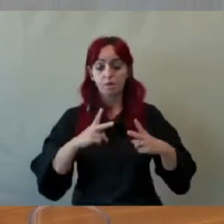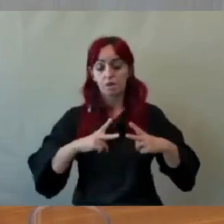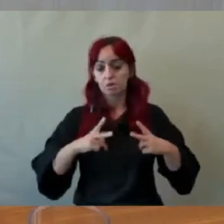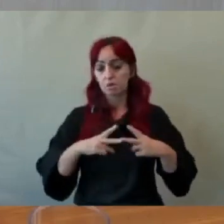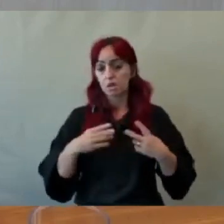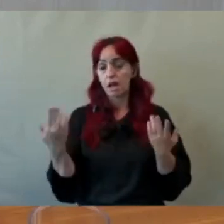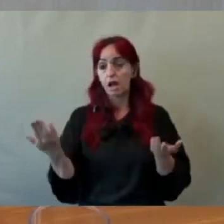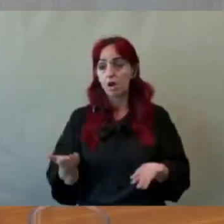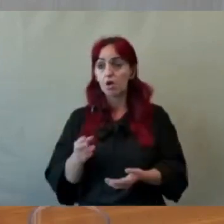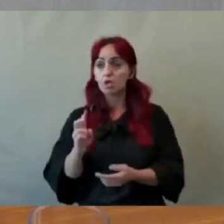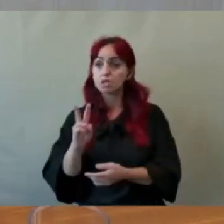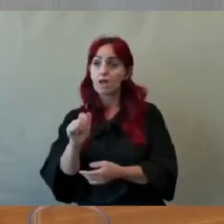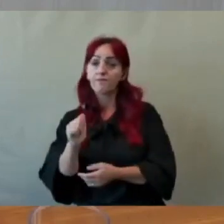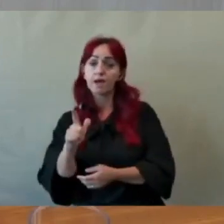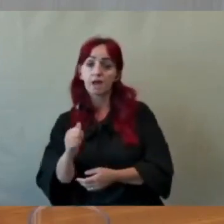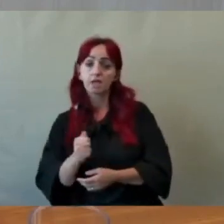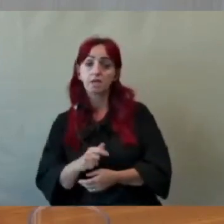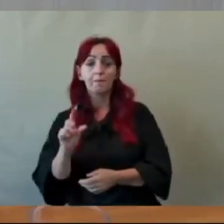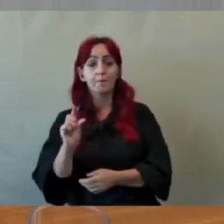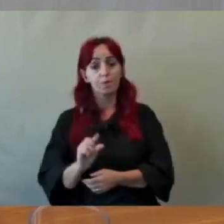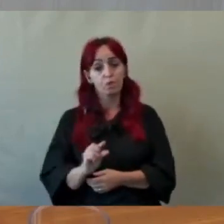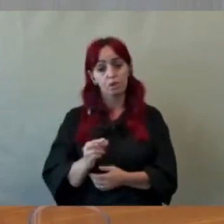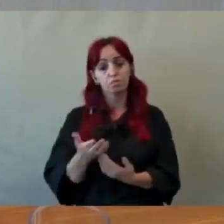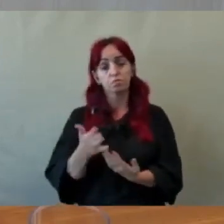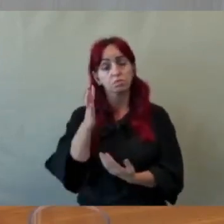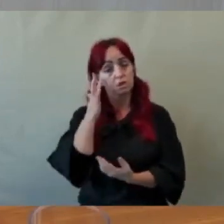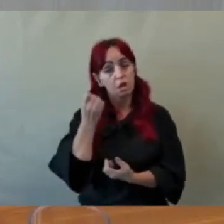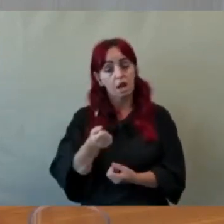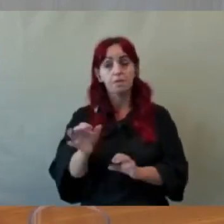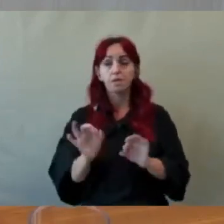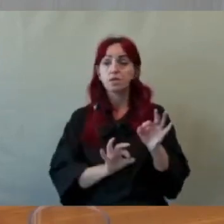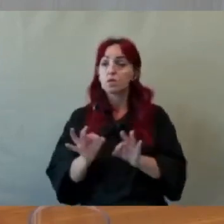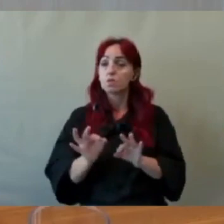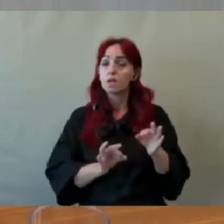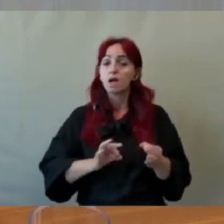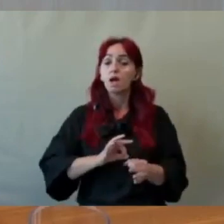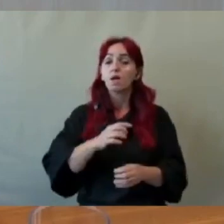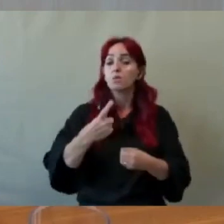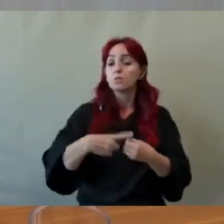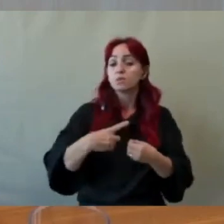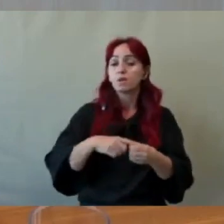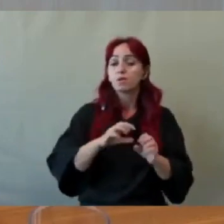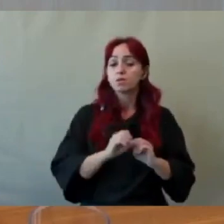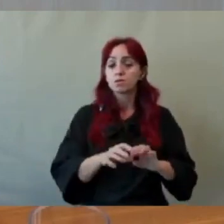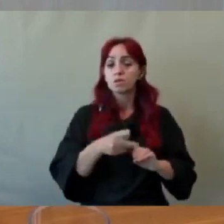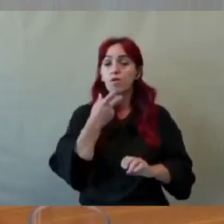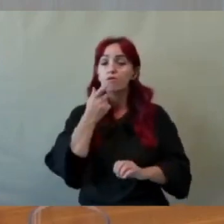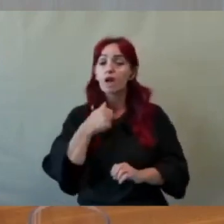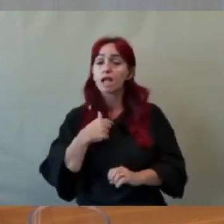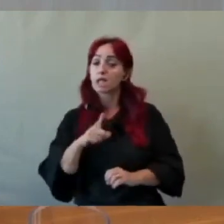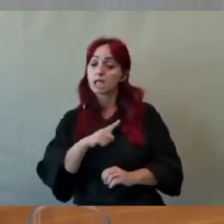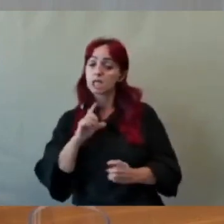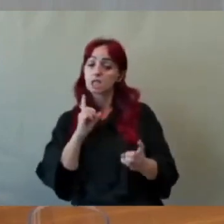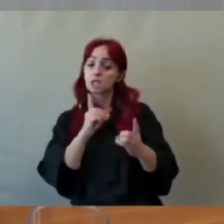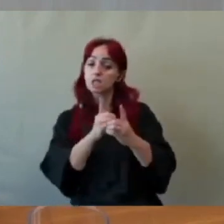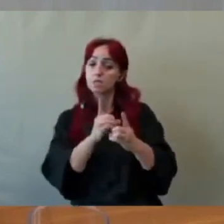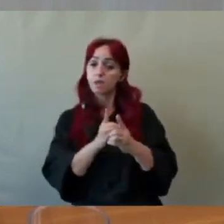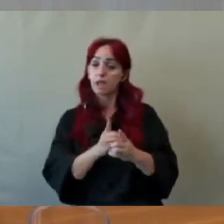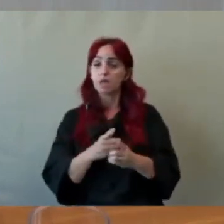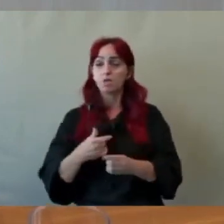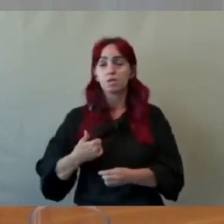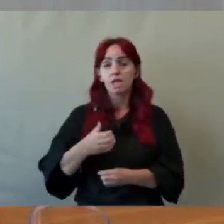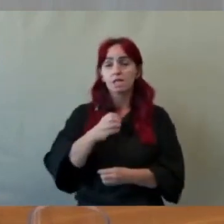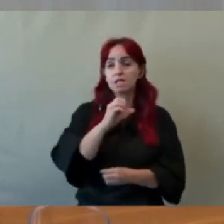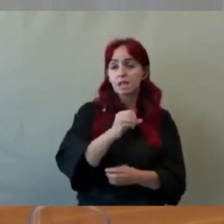de berçário são muito poucas. A gente sabe que o Plano Municipal de Educação fala desse atendimento, né, de 0 a 3 da faixa etária